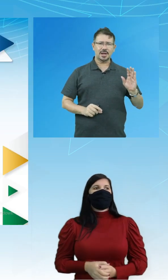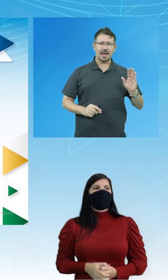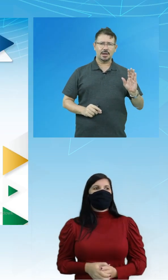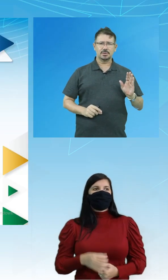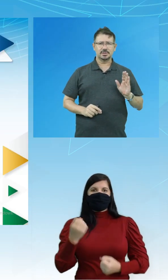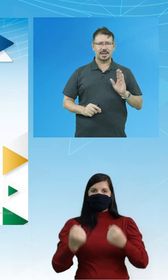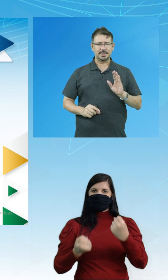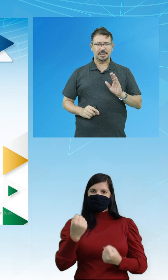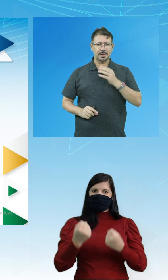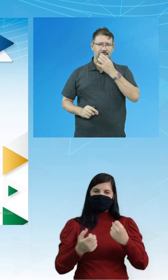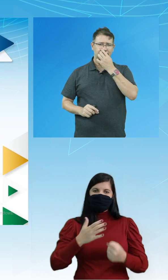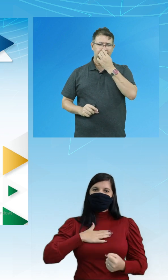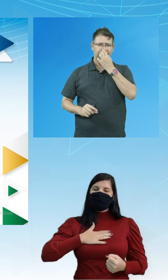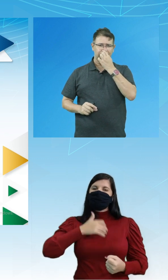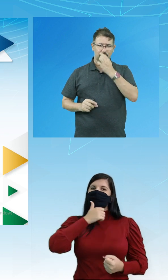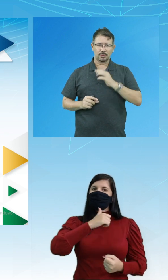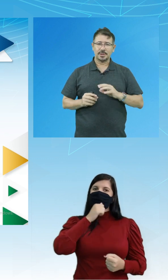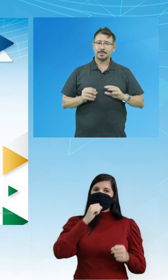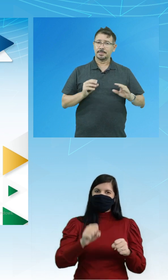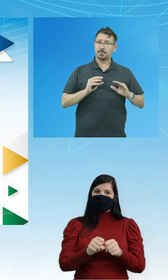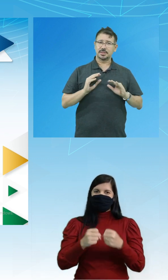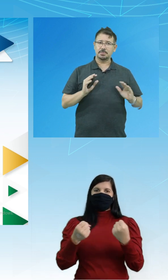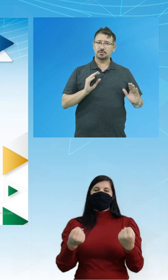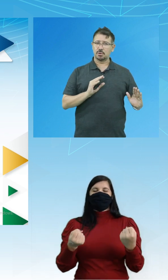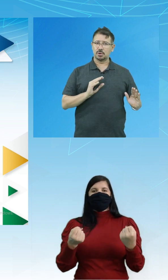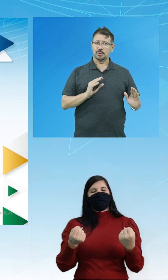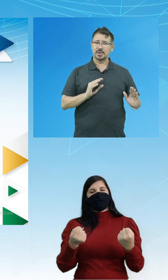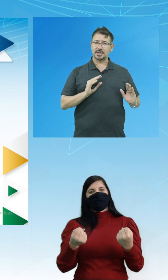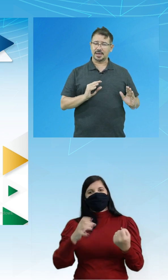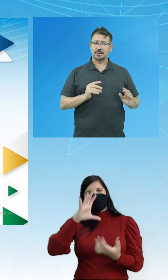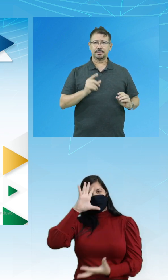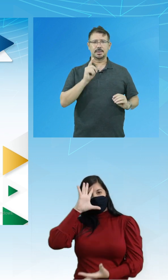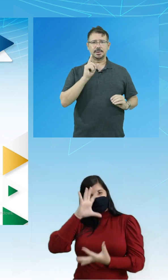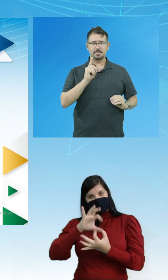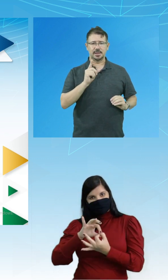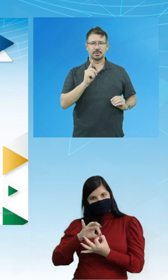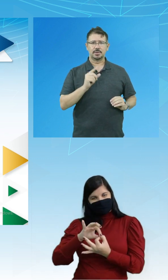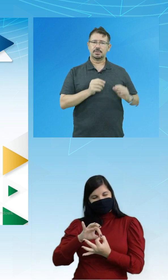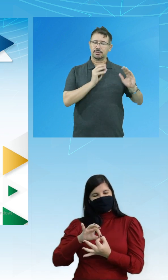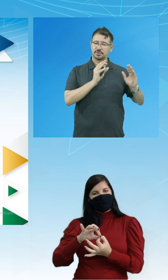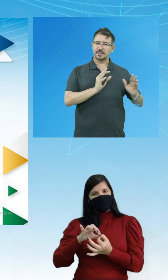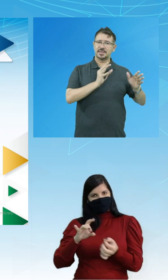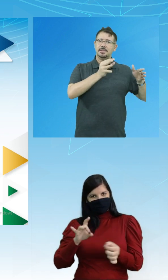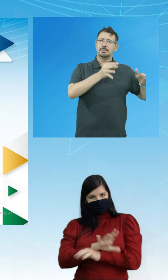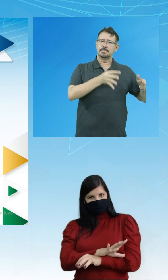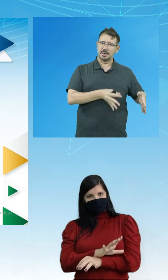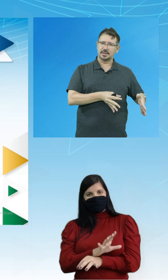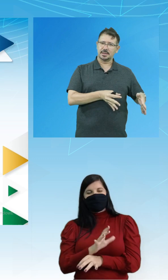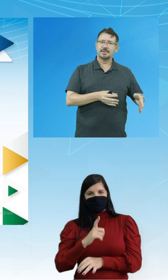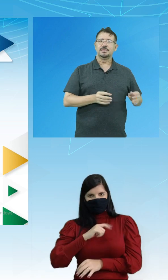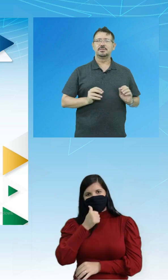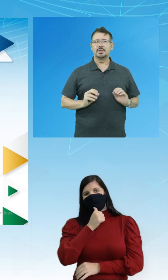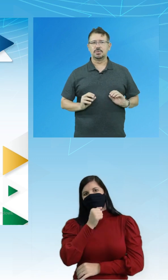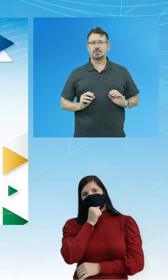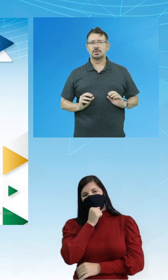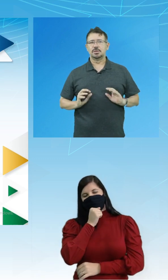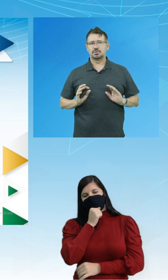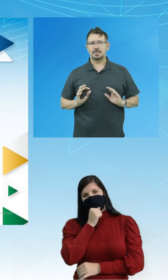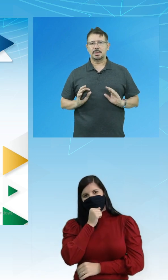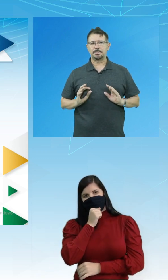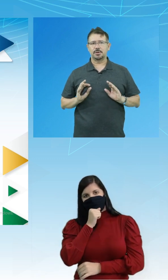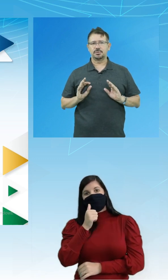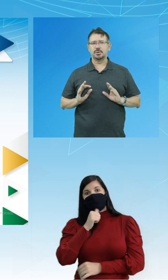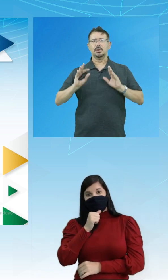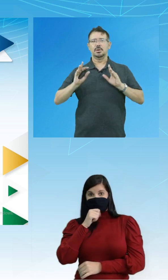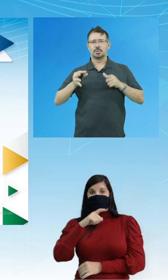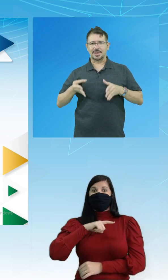o carro da minha mãe quebrou. Podemos concluir que, primeiro, você tem mãe. Segundo, sua